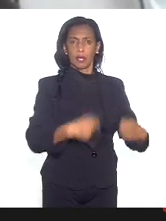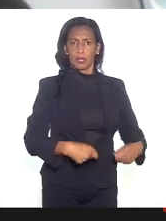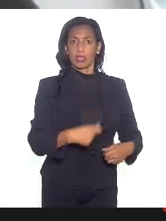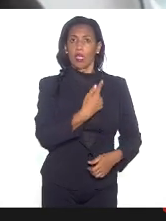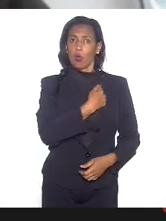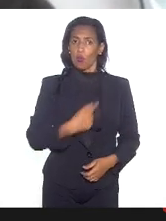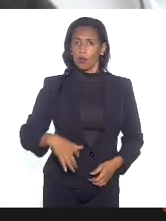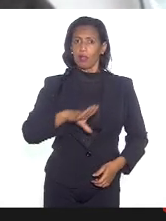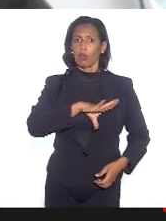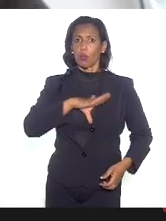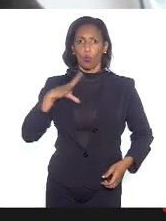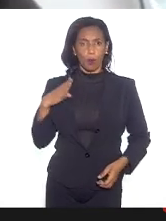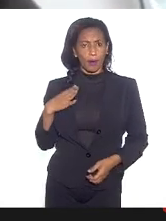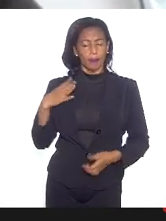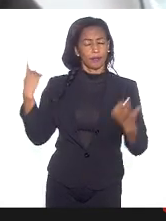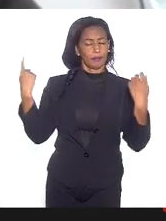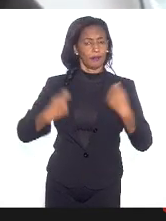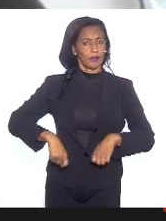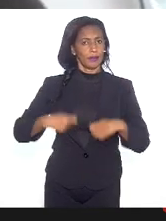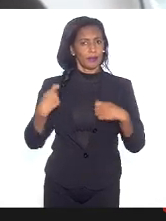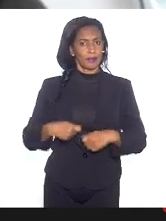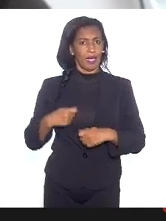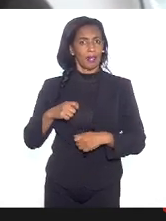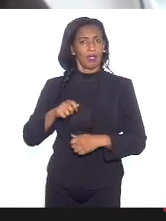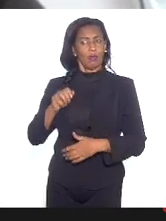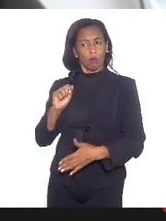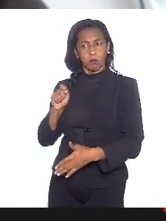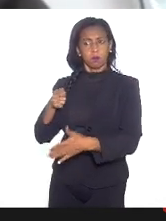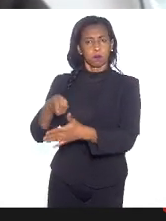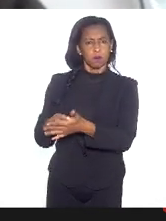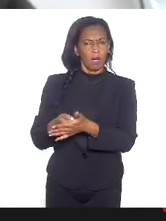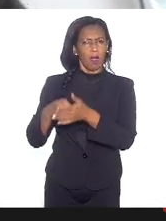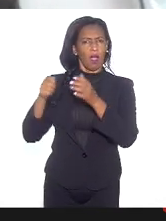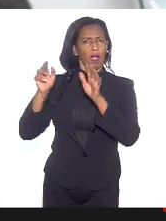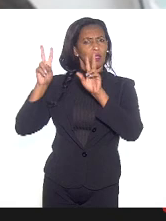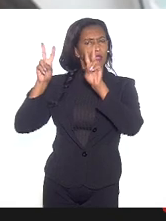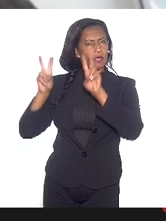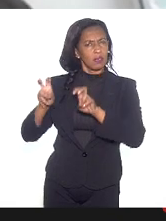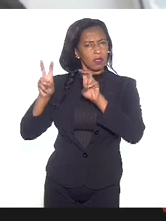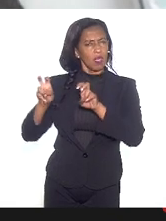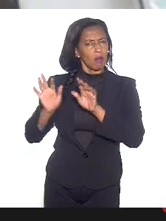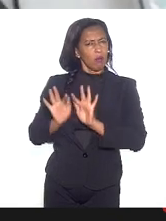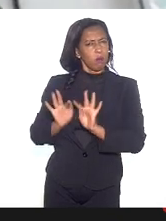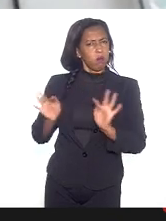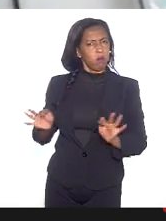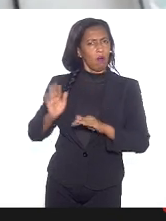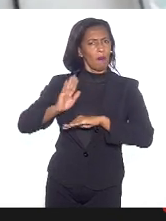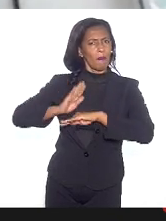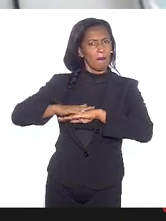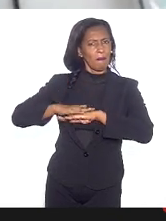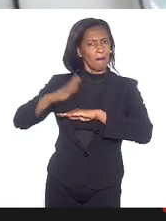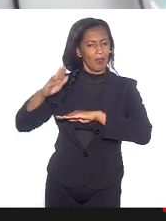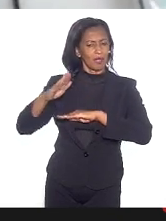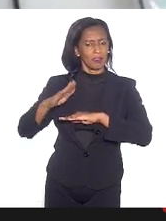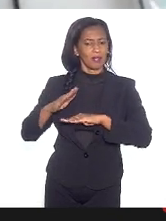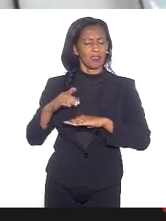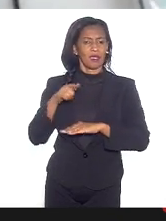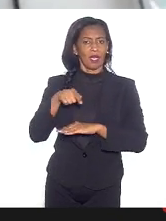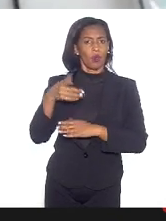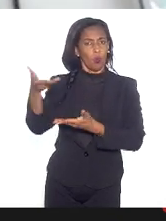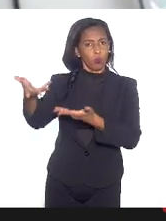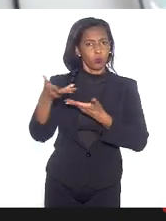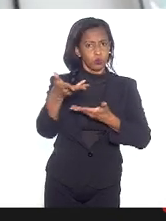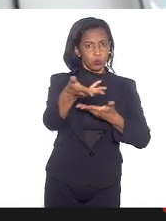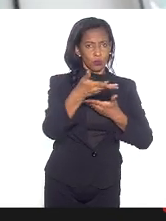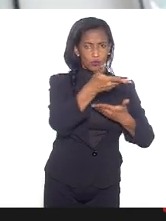tendo a coragem necessária para enfrentar temas tão sensíveis como, por exemplo, o mais clássico deles, a convocação